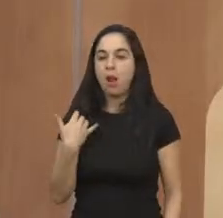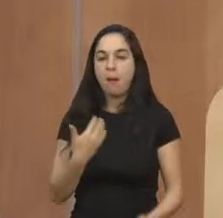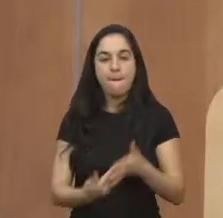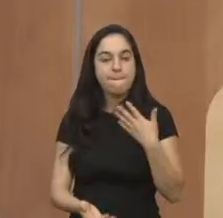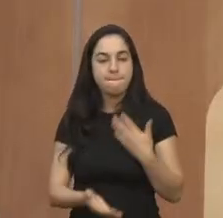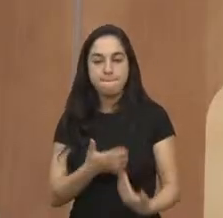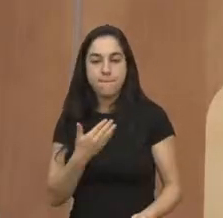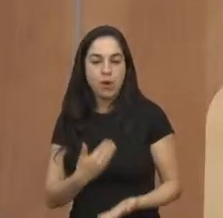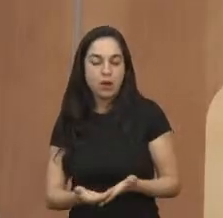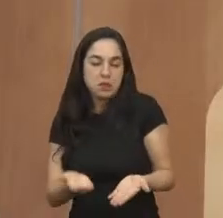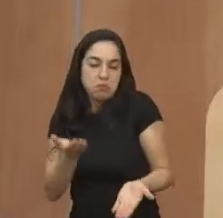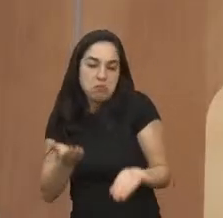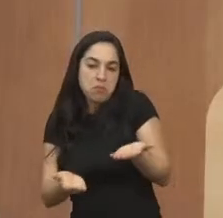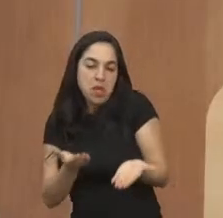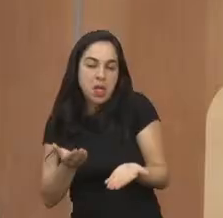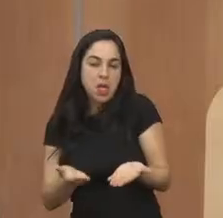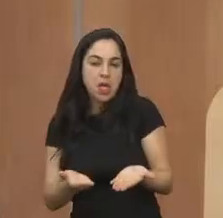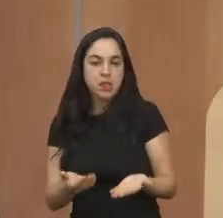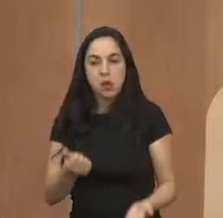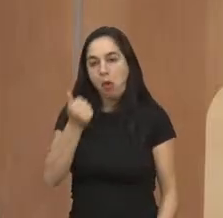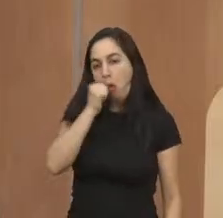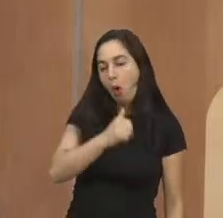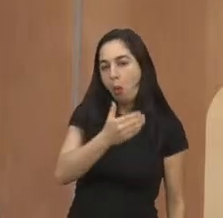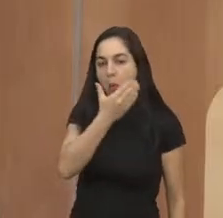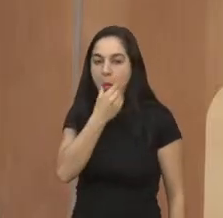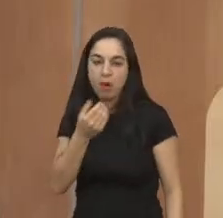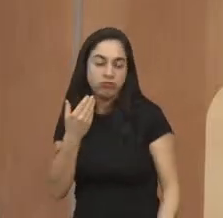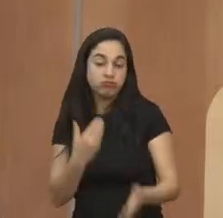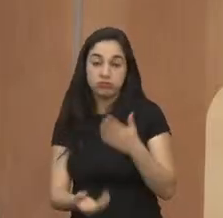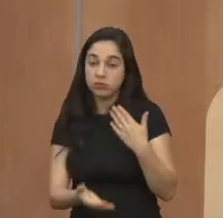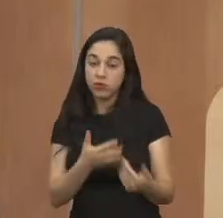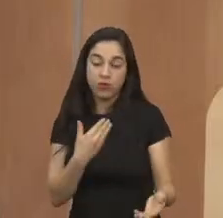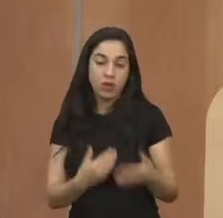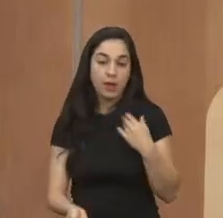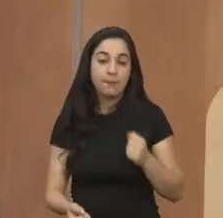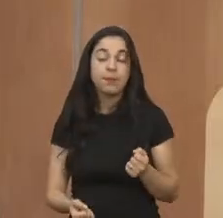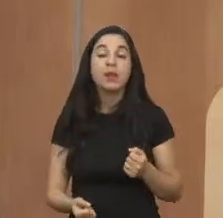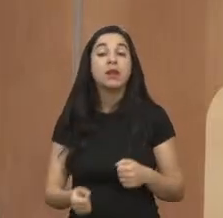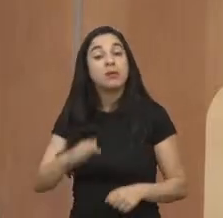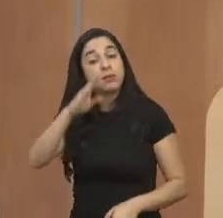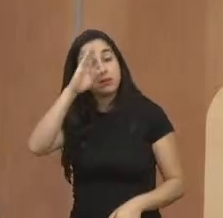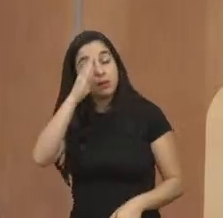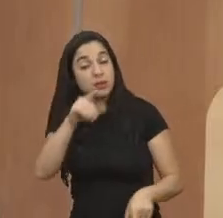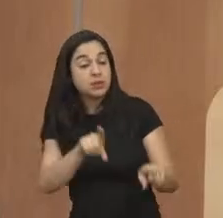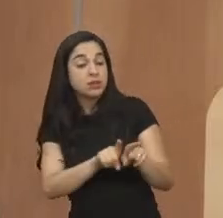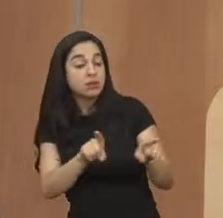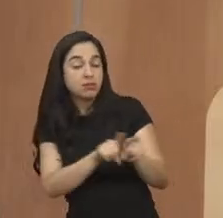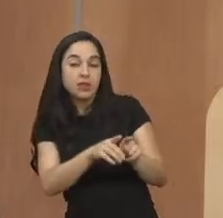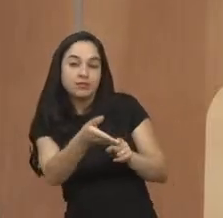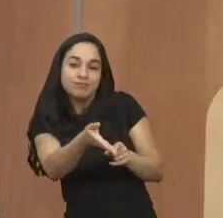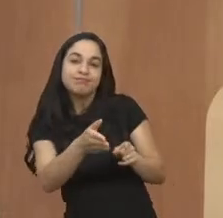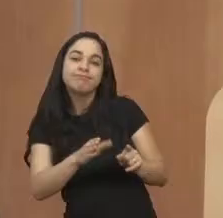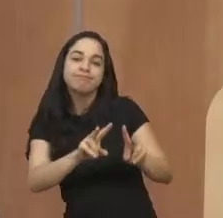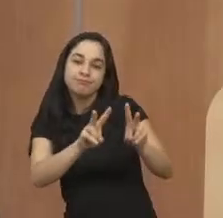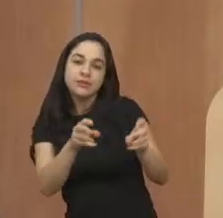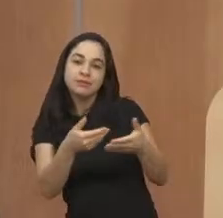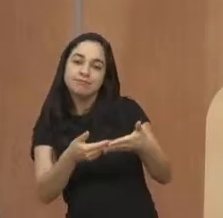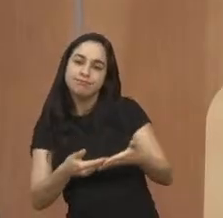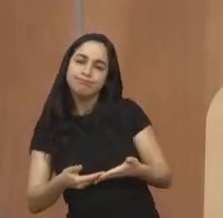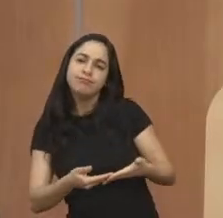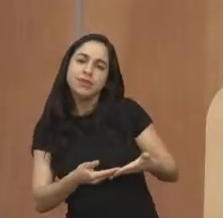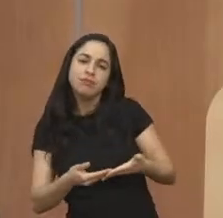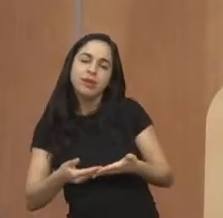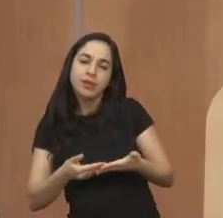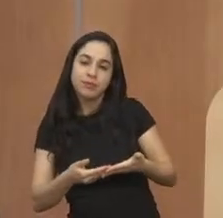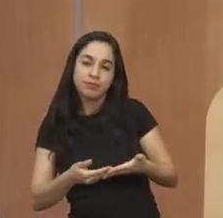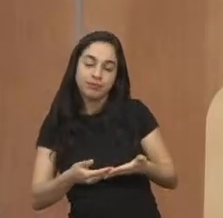o sexo, e principalmente na questão que diz respeito à criança, ao bebê. Porque ali tem uma vida